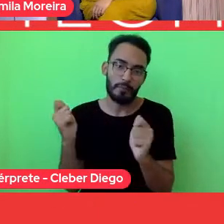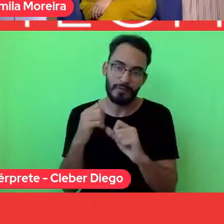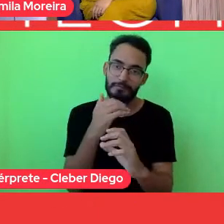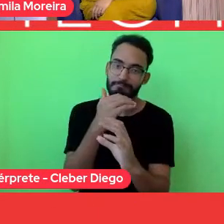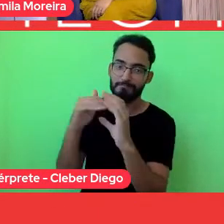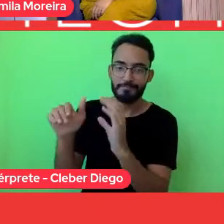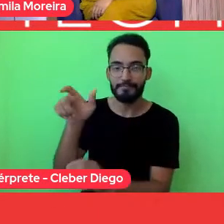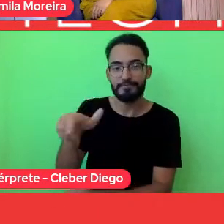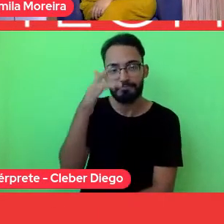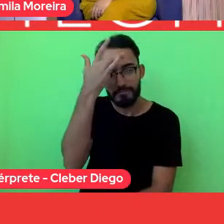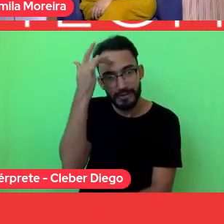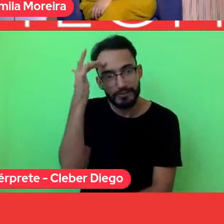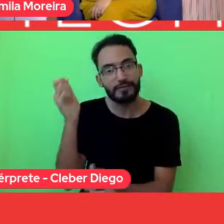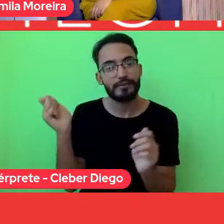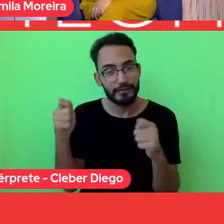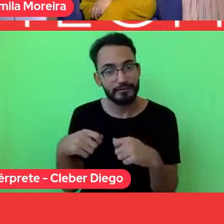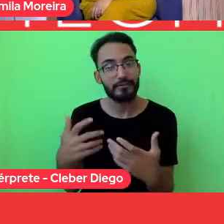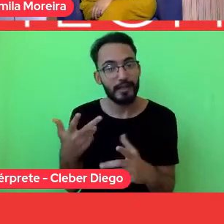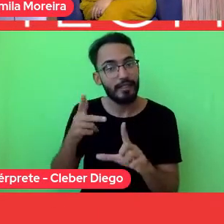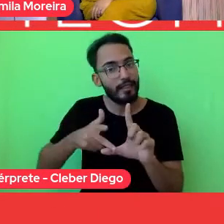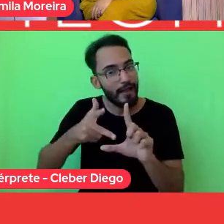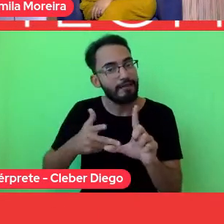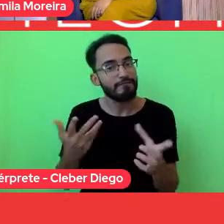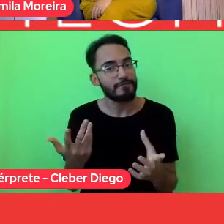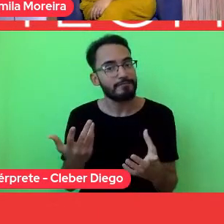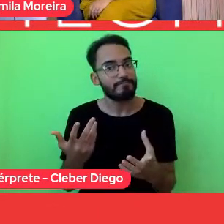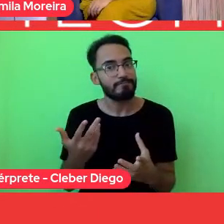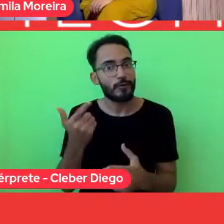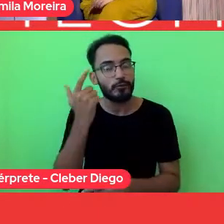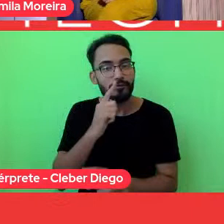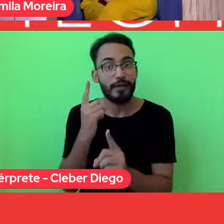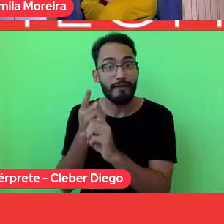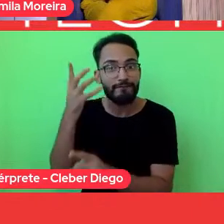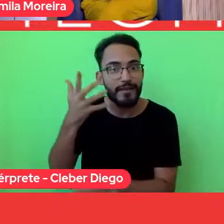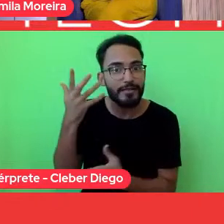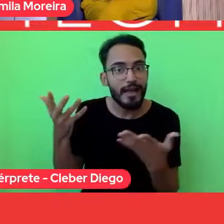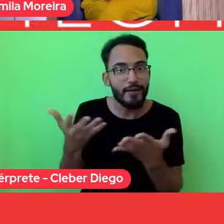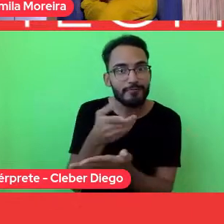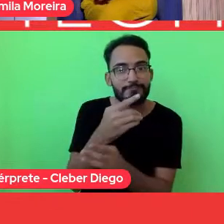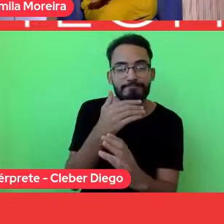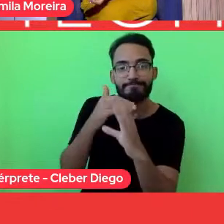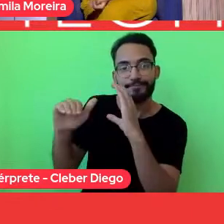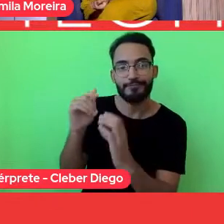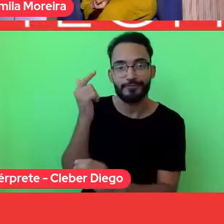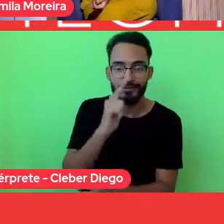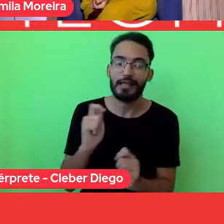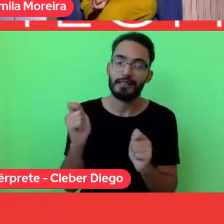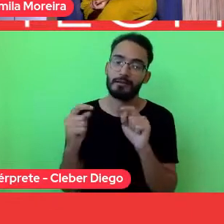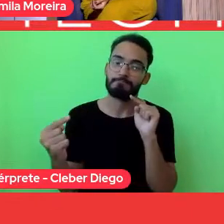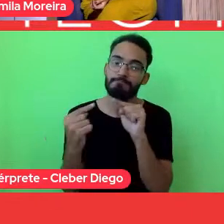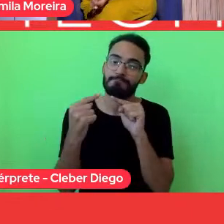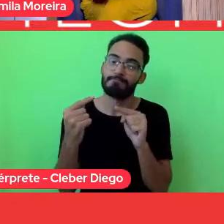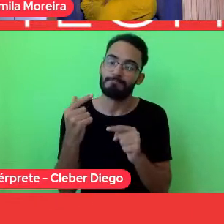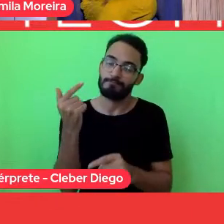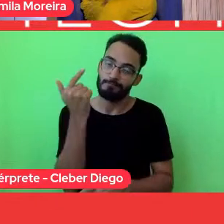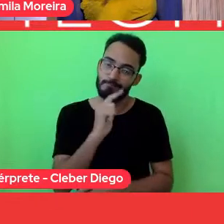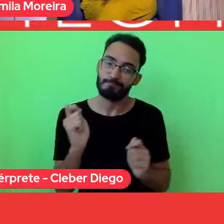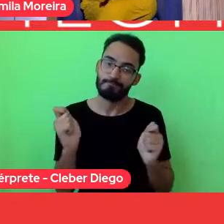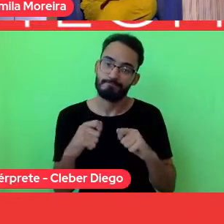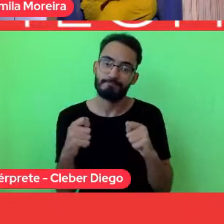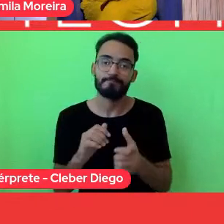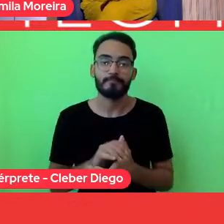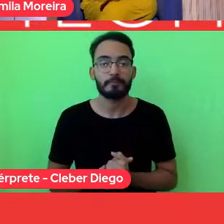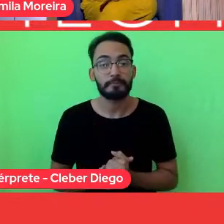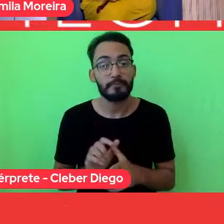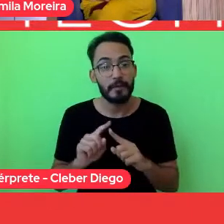essa pessoa a live, né? Envia o evento. E acho que a gente pode criar uma boa rede em cima disso. Mas até